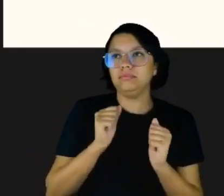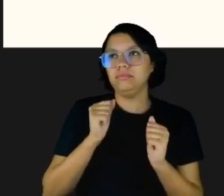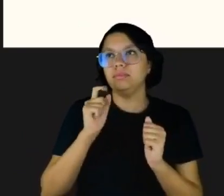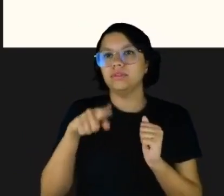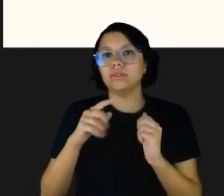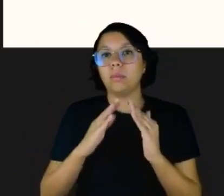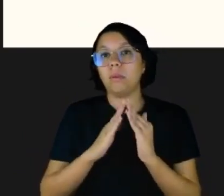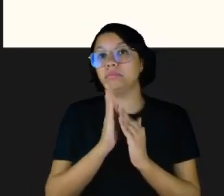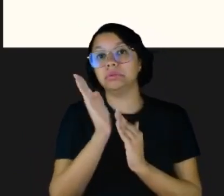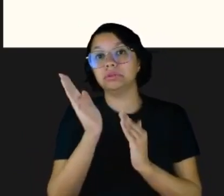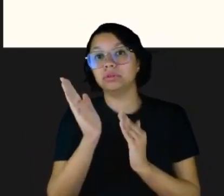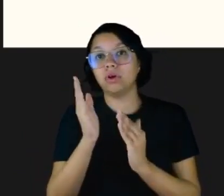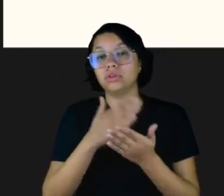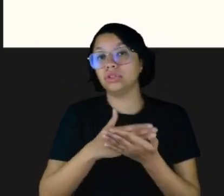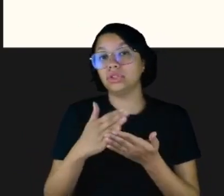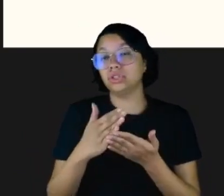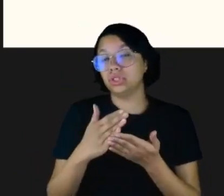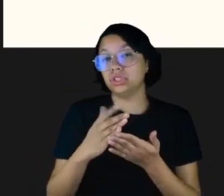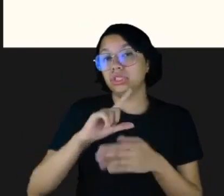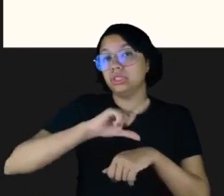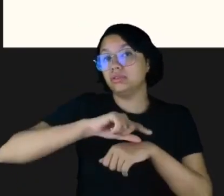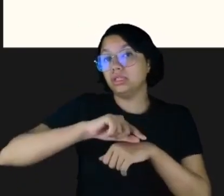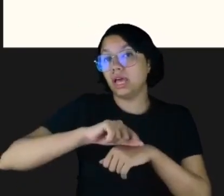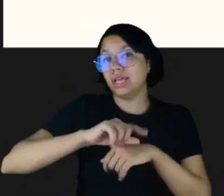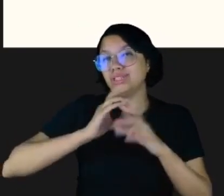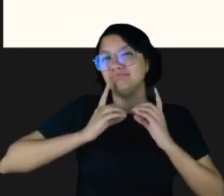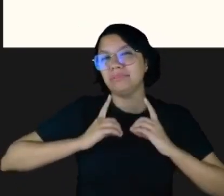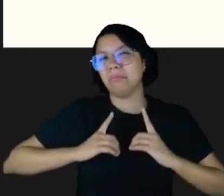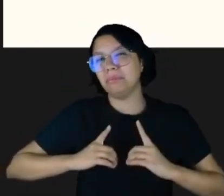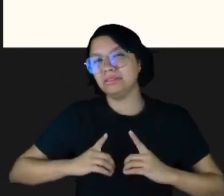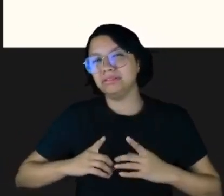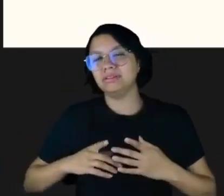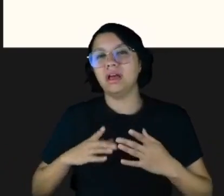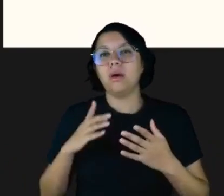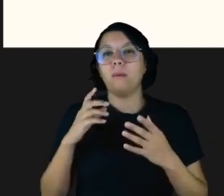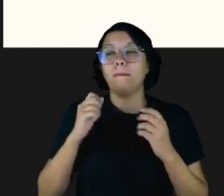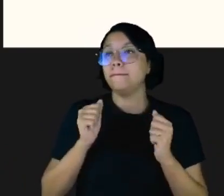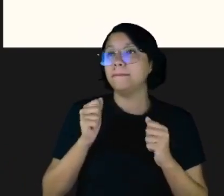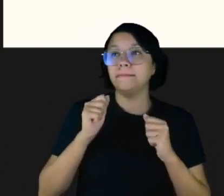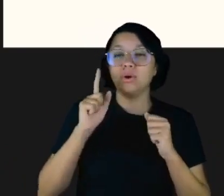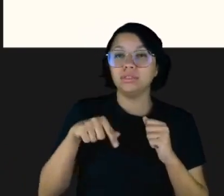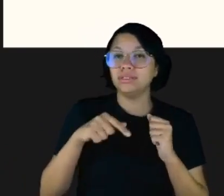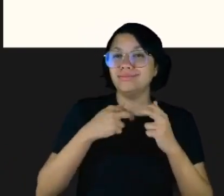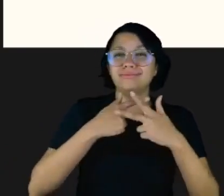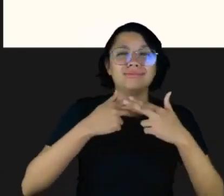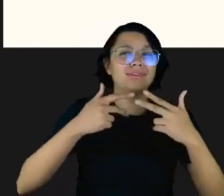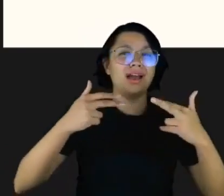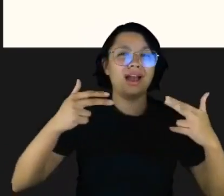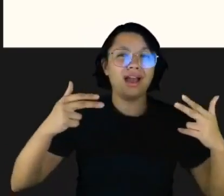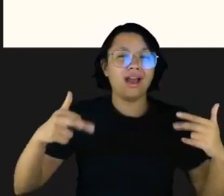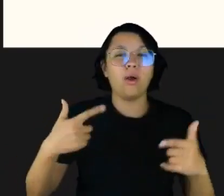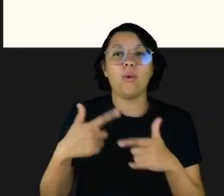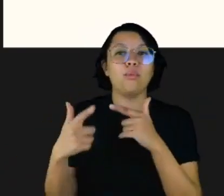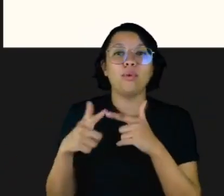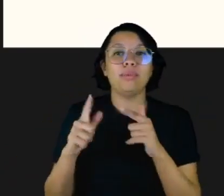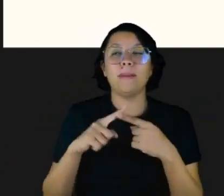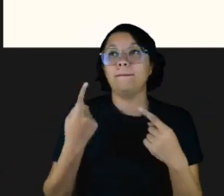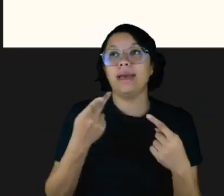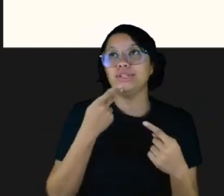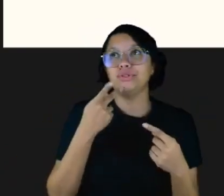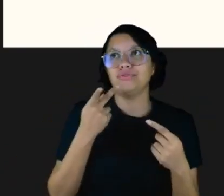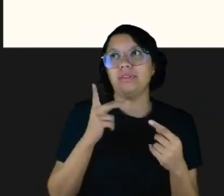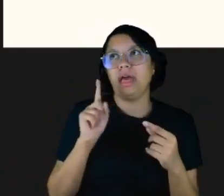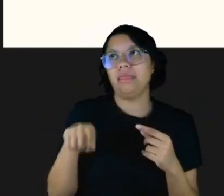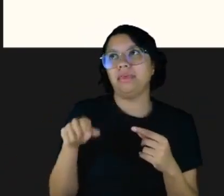início tardio, pode ser uma depressão, pode ser N e N e N problemas que nós jogamos na conta da